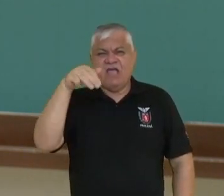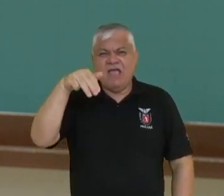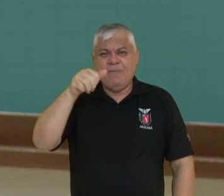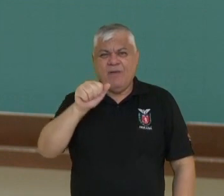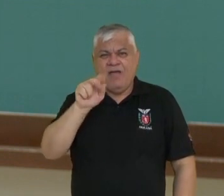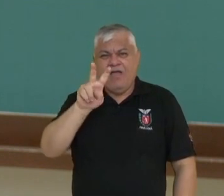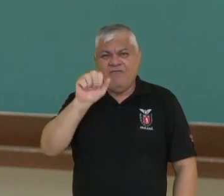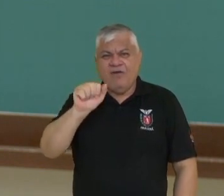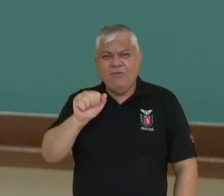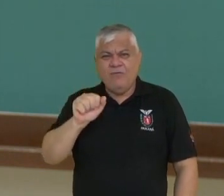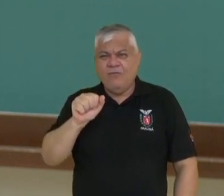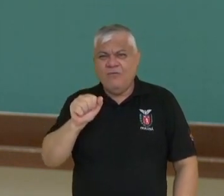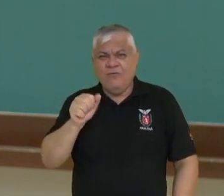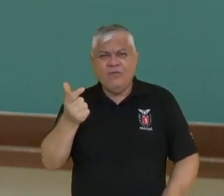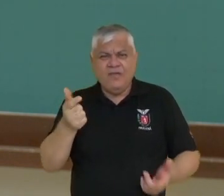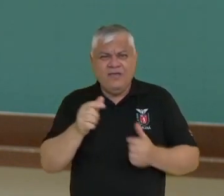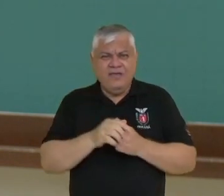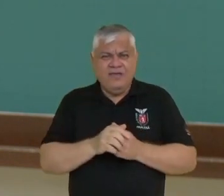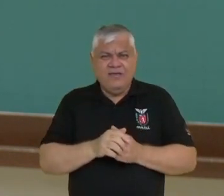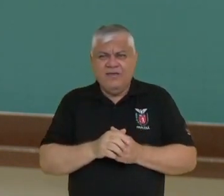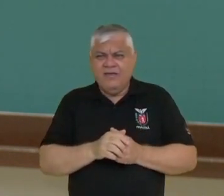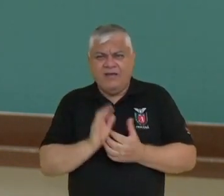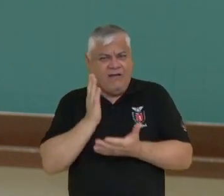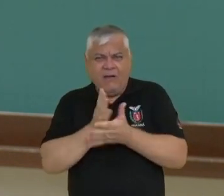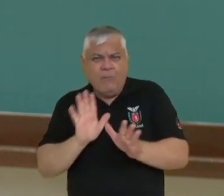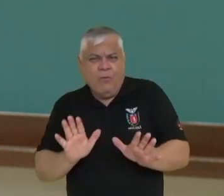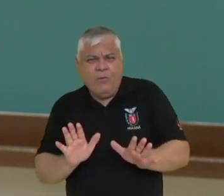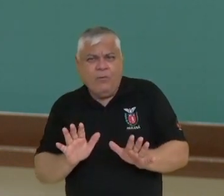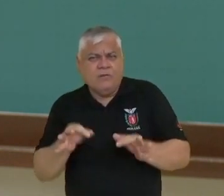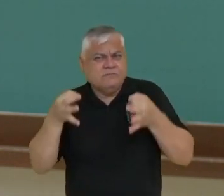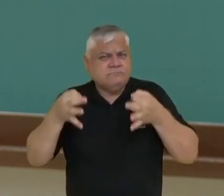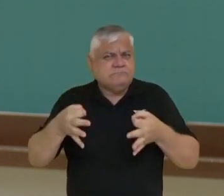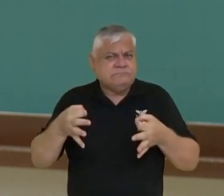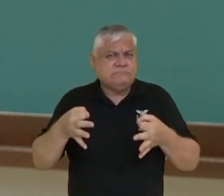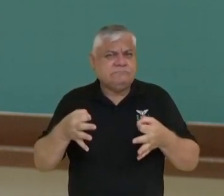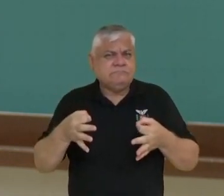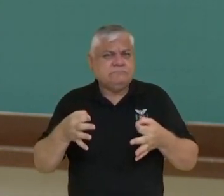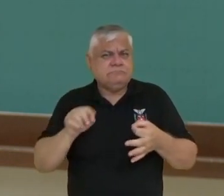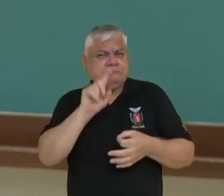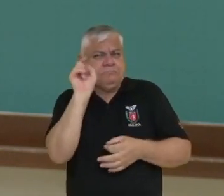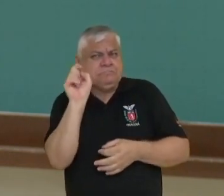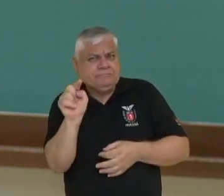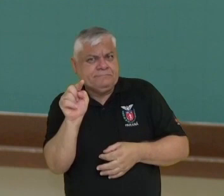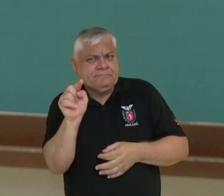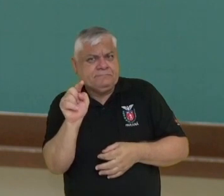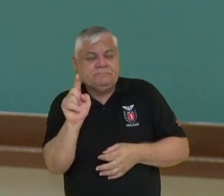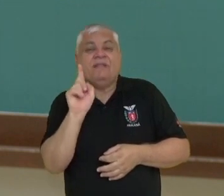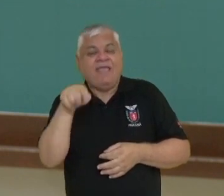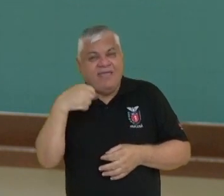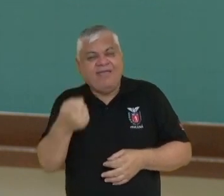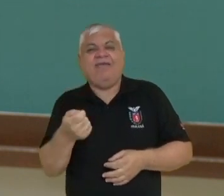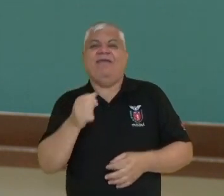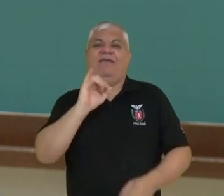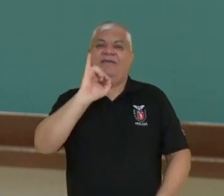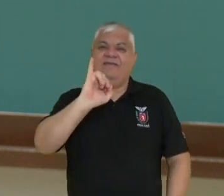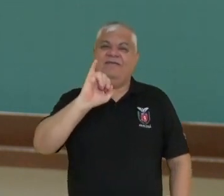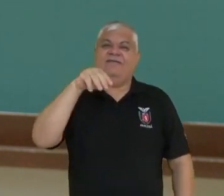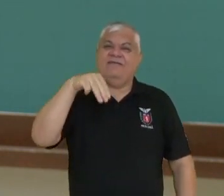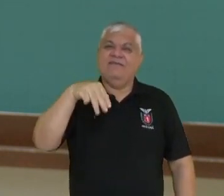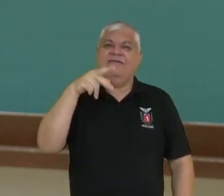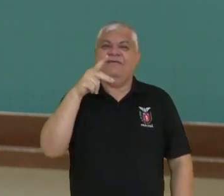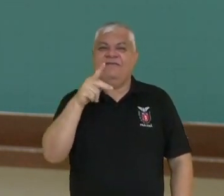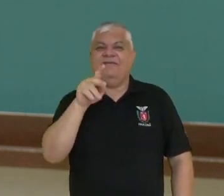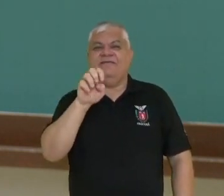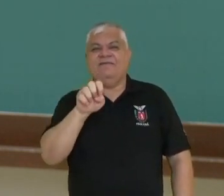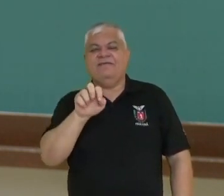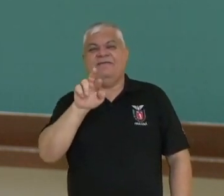professor, né? Sabe aquela ideia que não há uma certeza? Então, se a ação foi acabada, se foi concluída, né? Como lá no